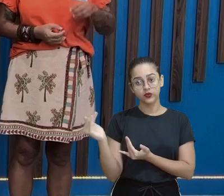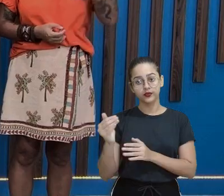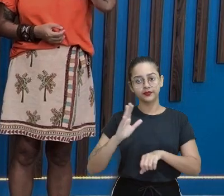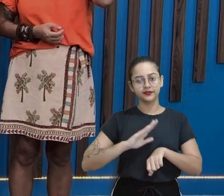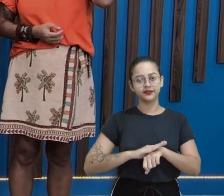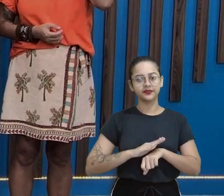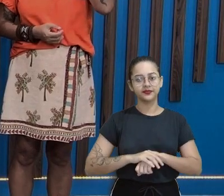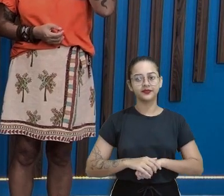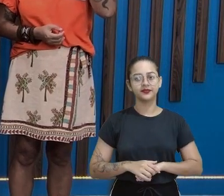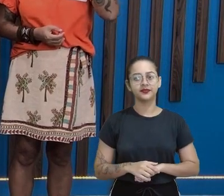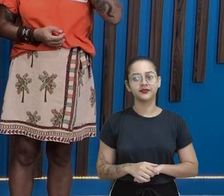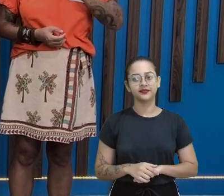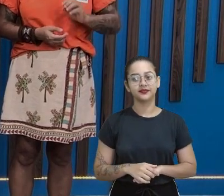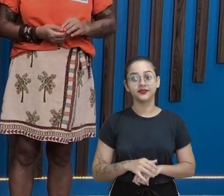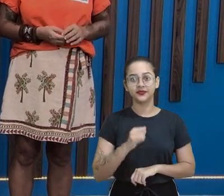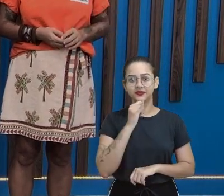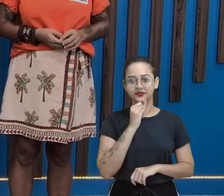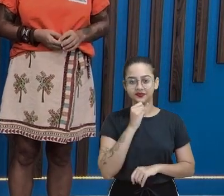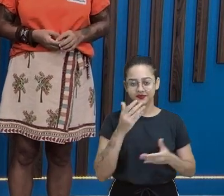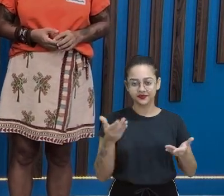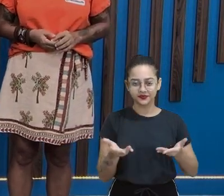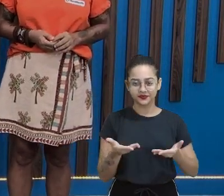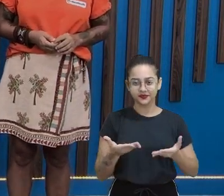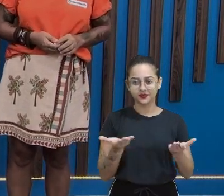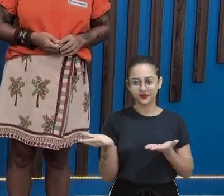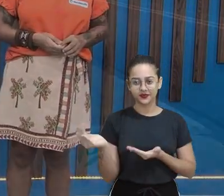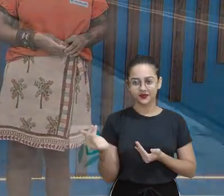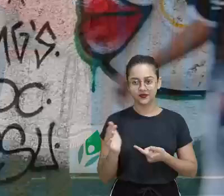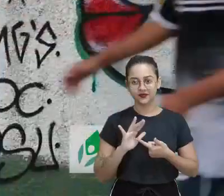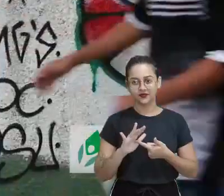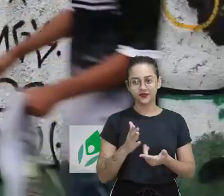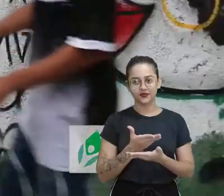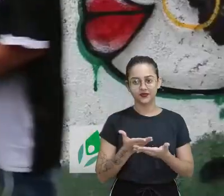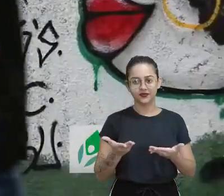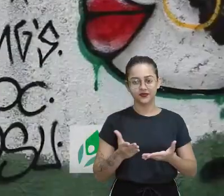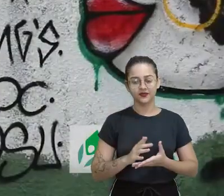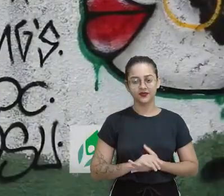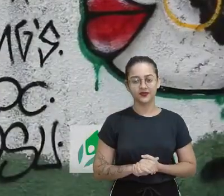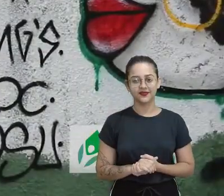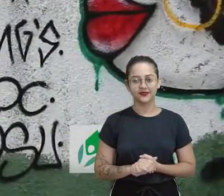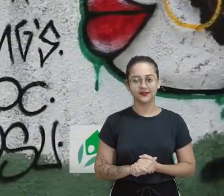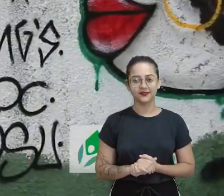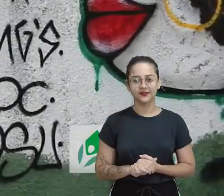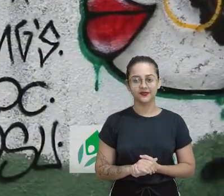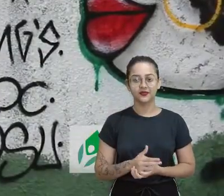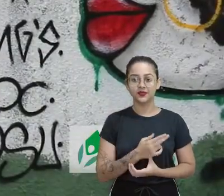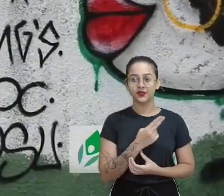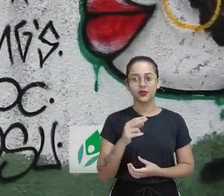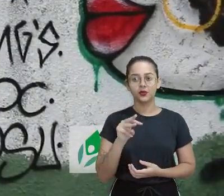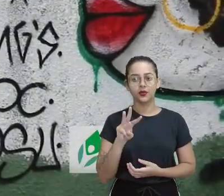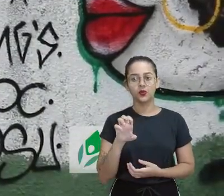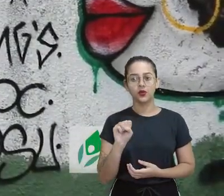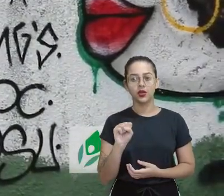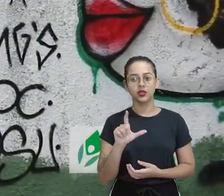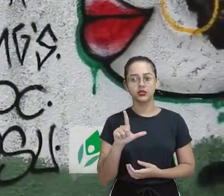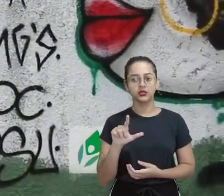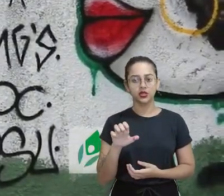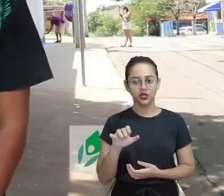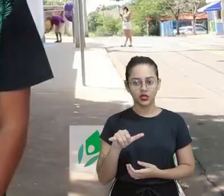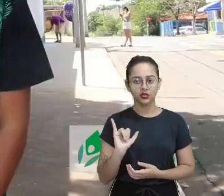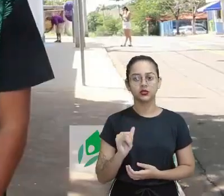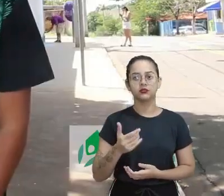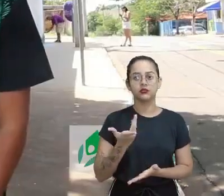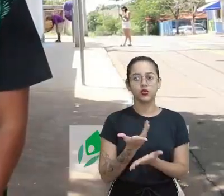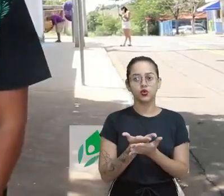aí, ó, o exemplo aqui do jovem que eu falei pra vocês, ó. Vamos ver junto. Meu nome é Wesley da Silva Carneiro,